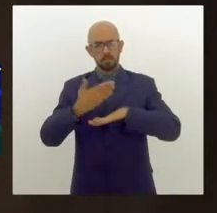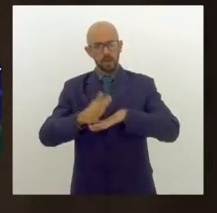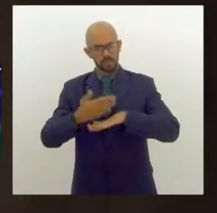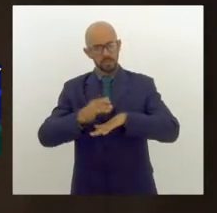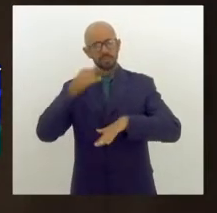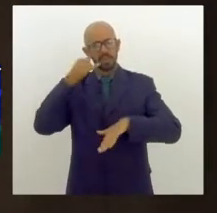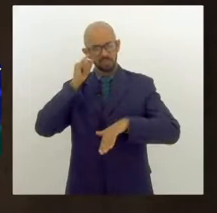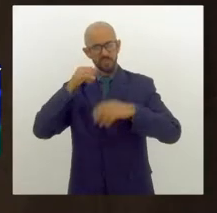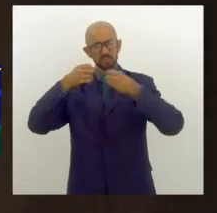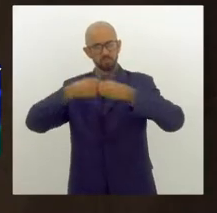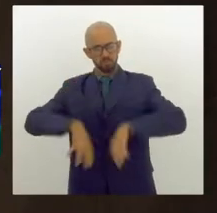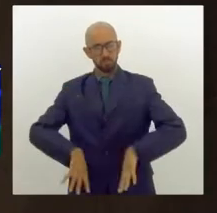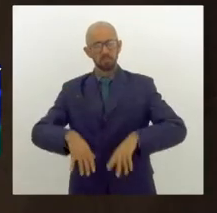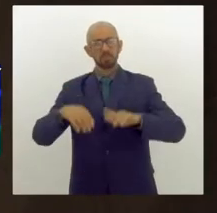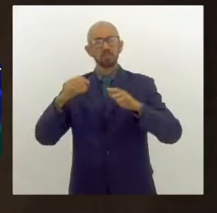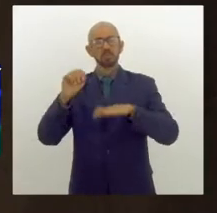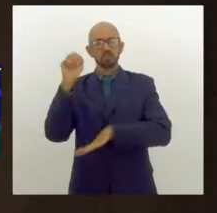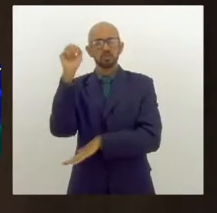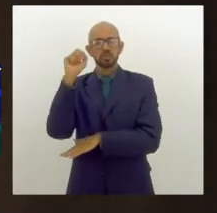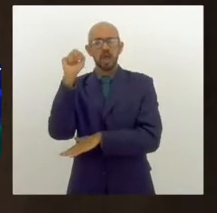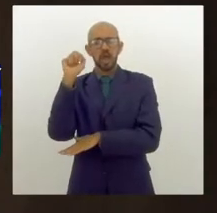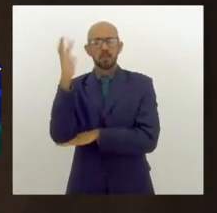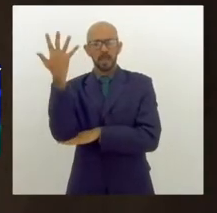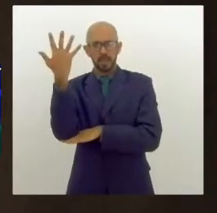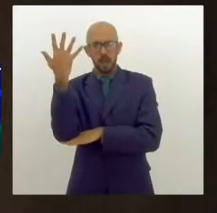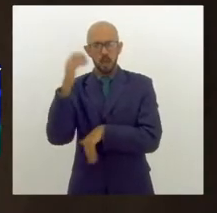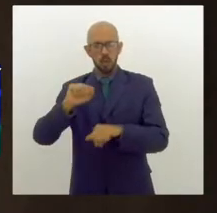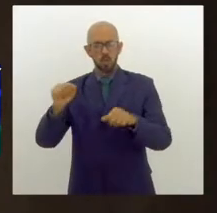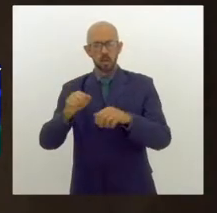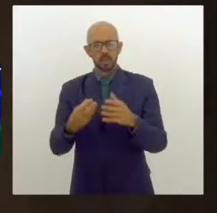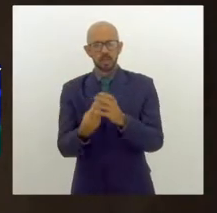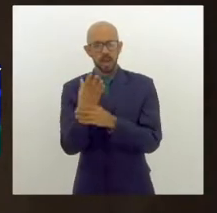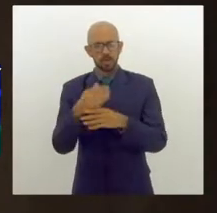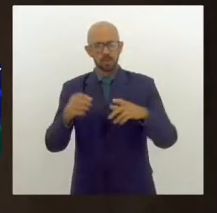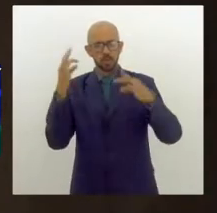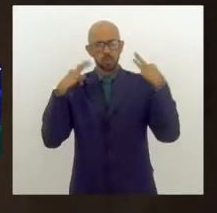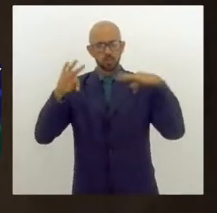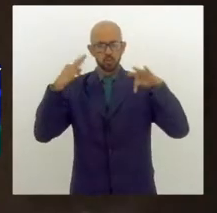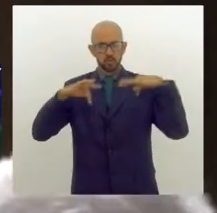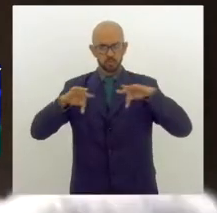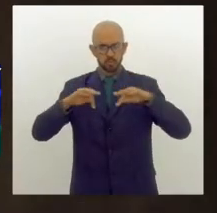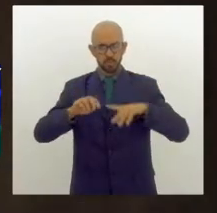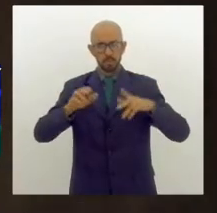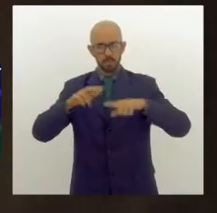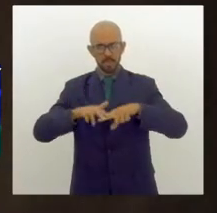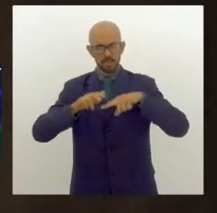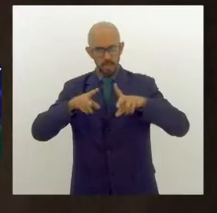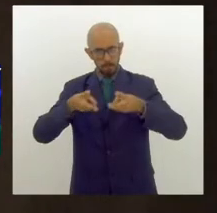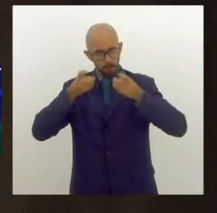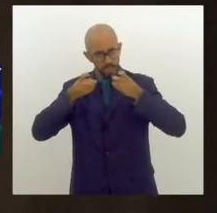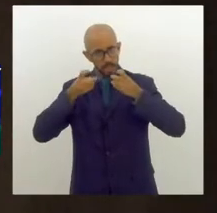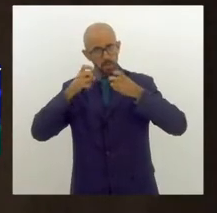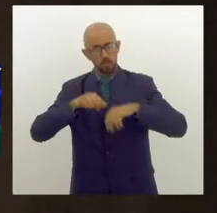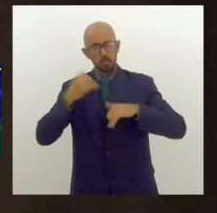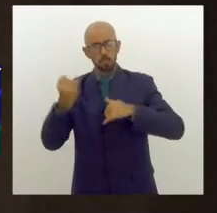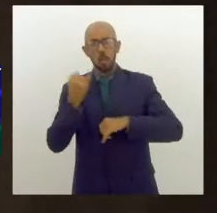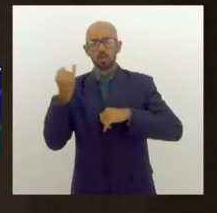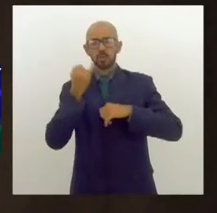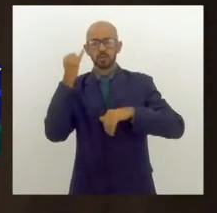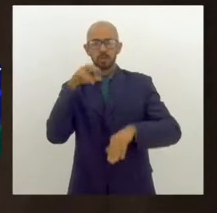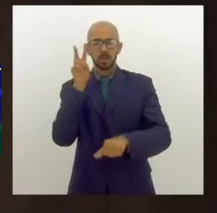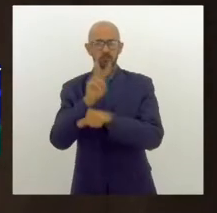ambientais provocados pelo turismo. Considerando a importância do inciso para a preservação